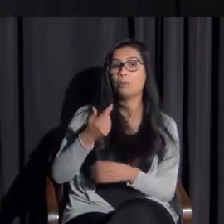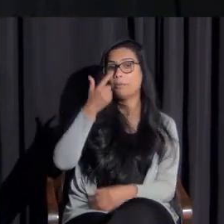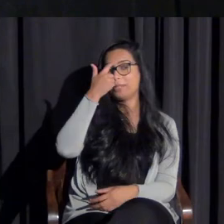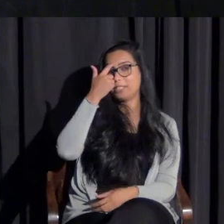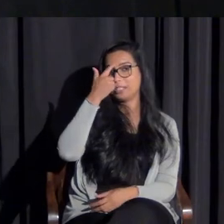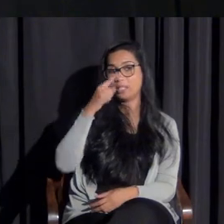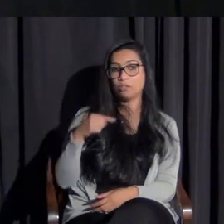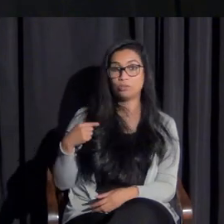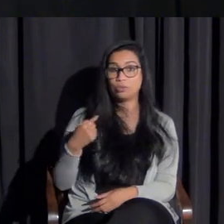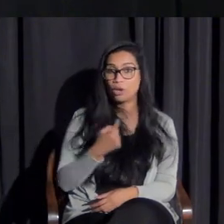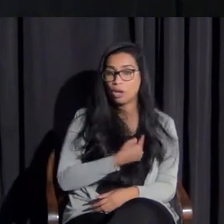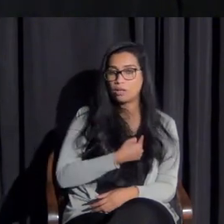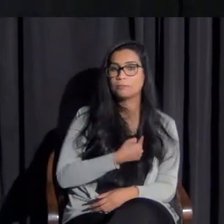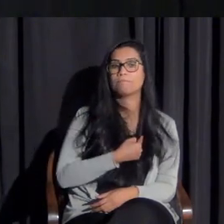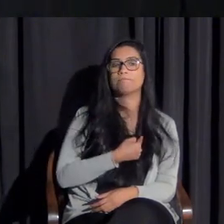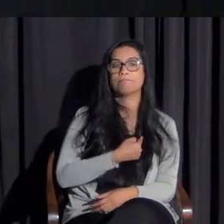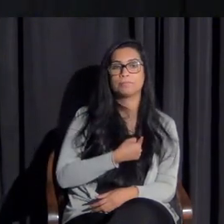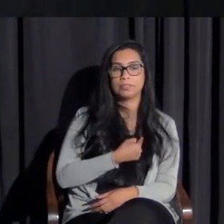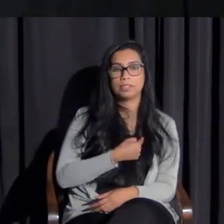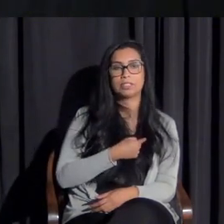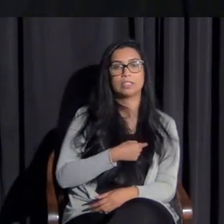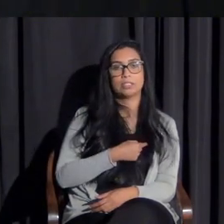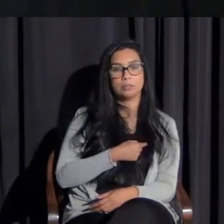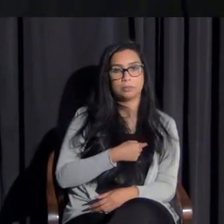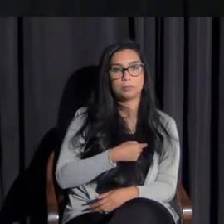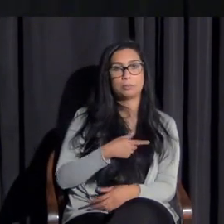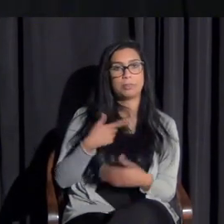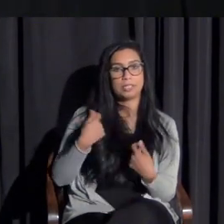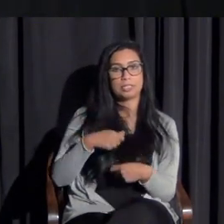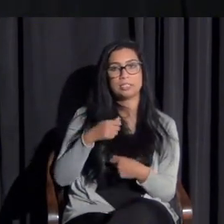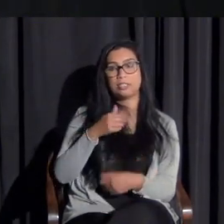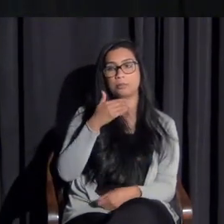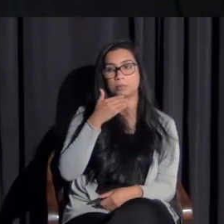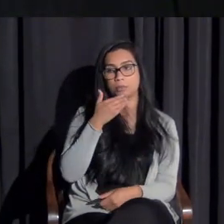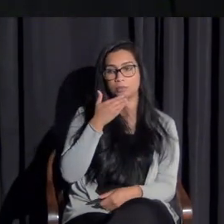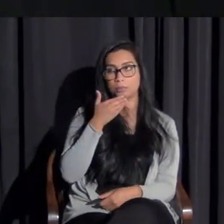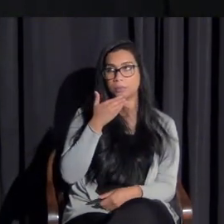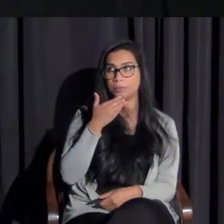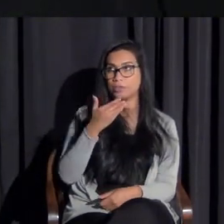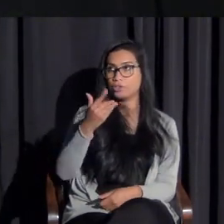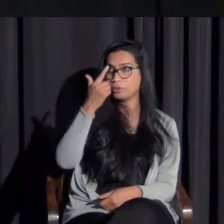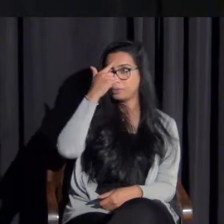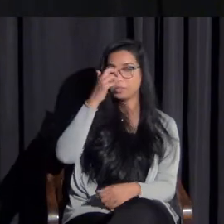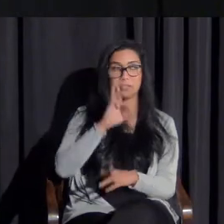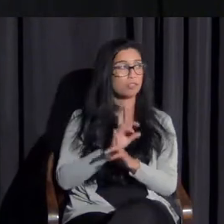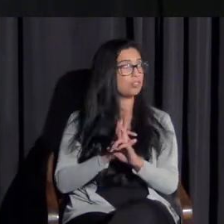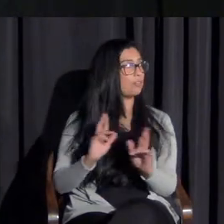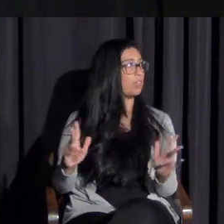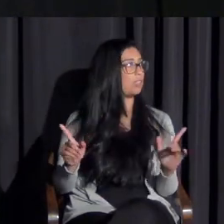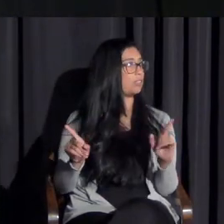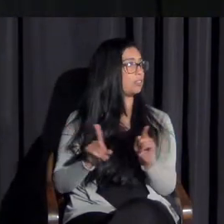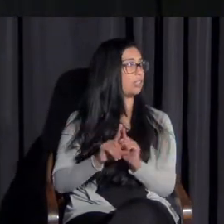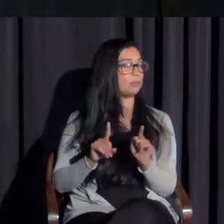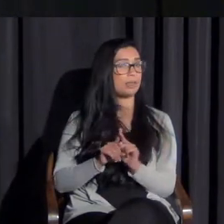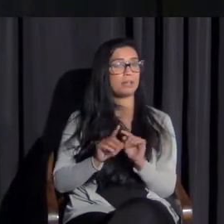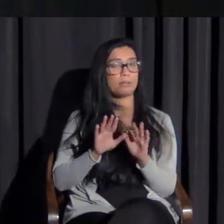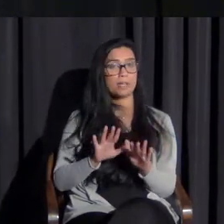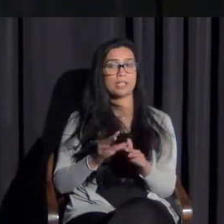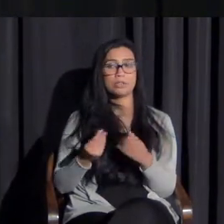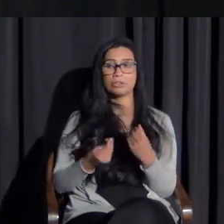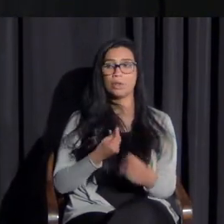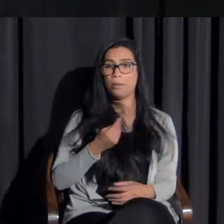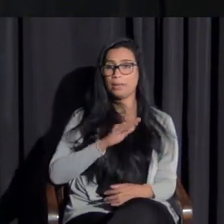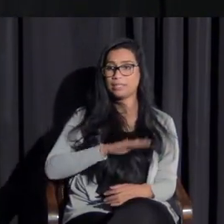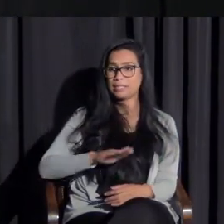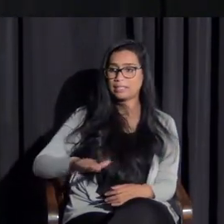é nossa também, que a gente pode também pensar nela, né, evidentemente, né, mas com as crianças,